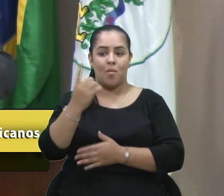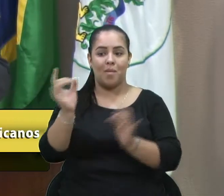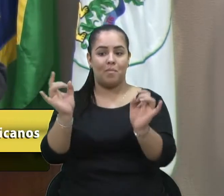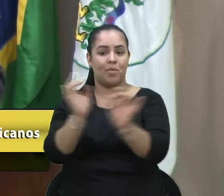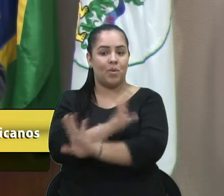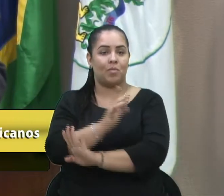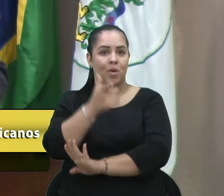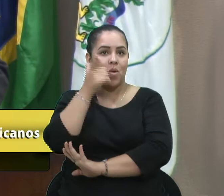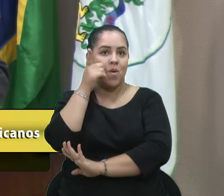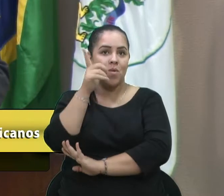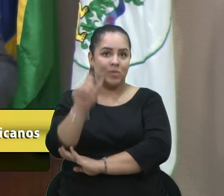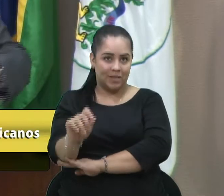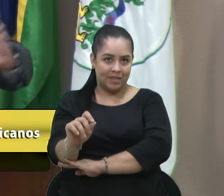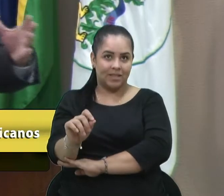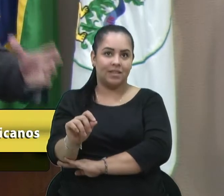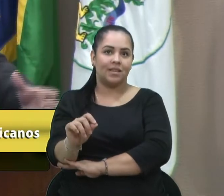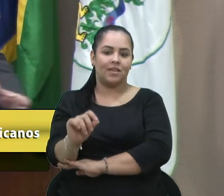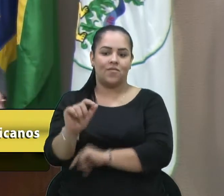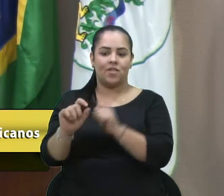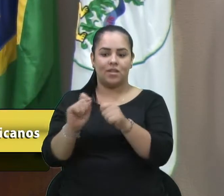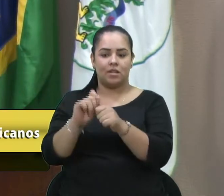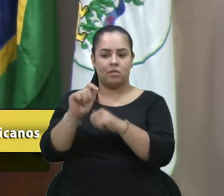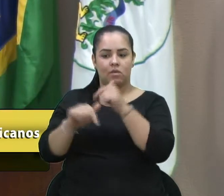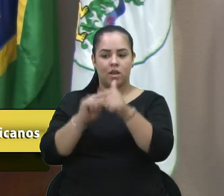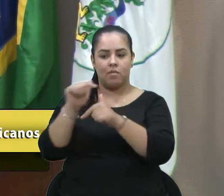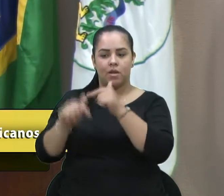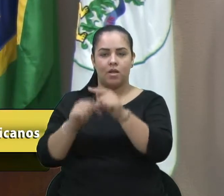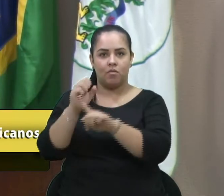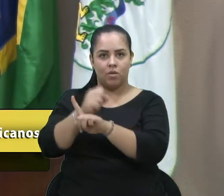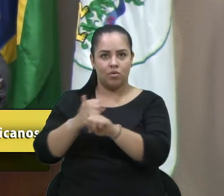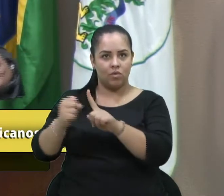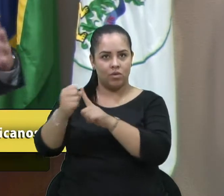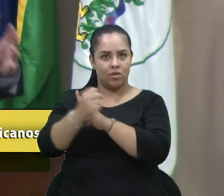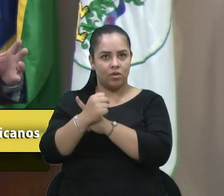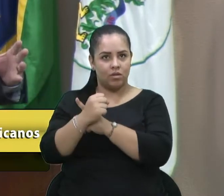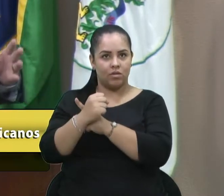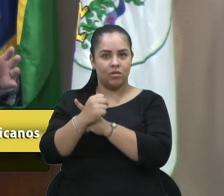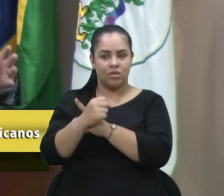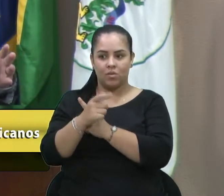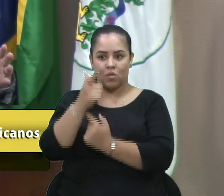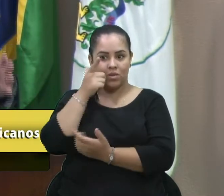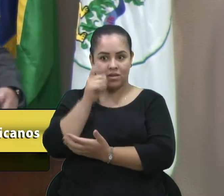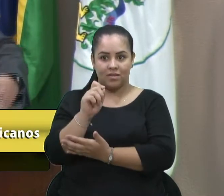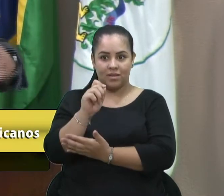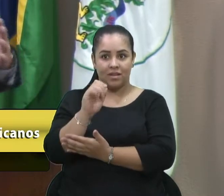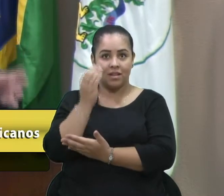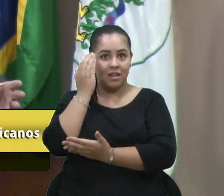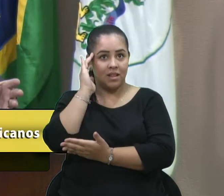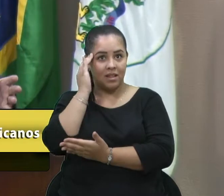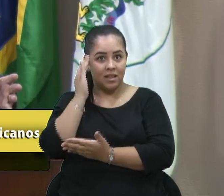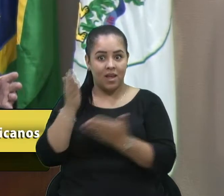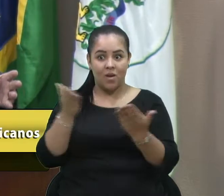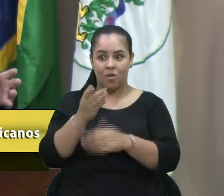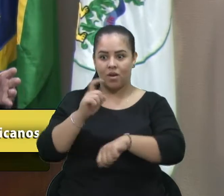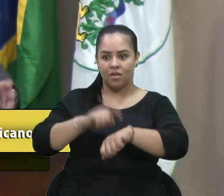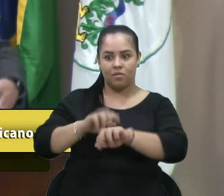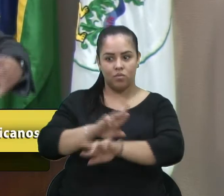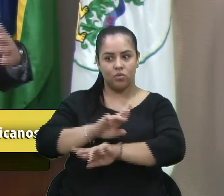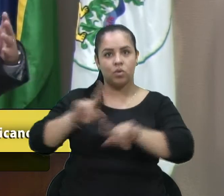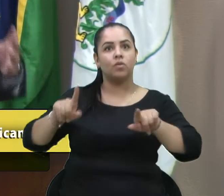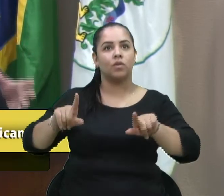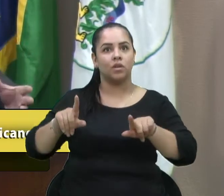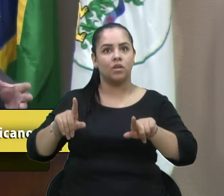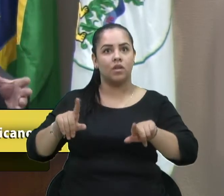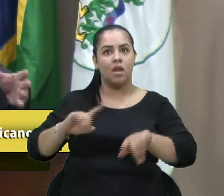para fazer este trabalho à nossa sociedade, não entender que agora é outros tempos, é